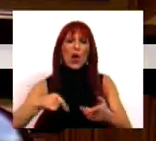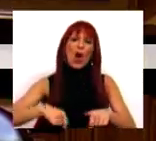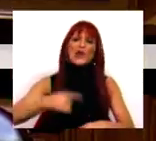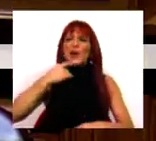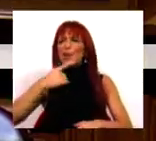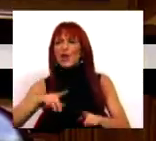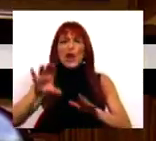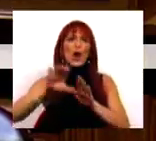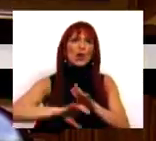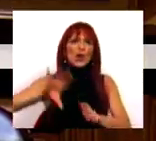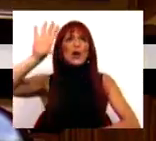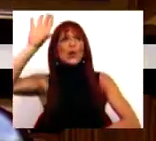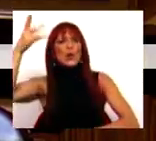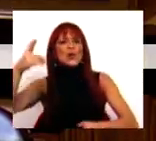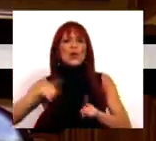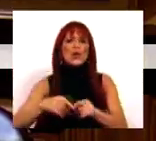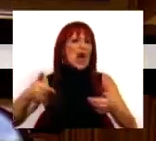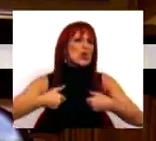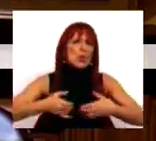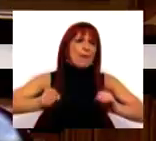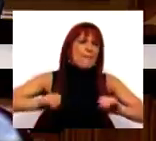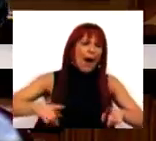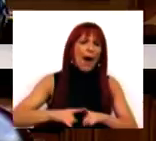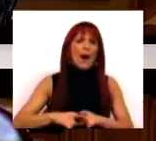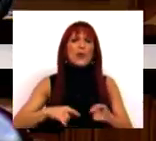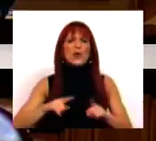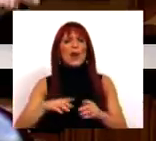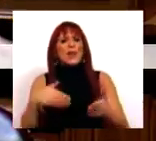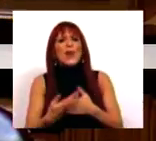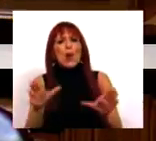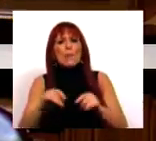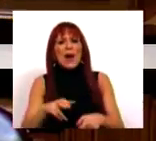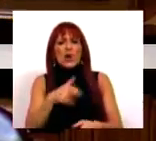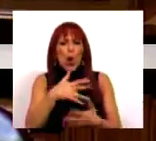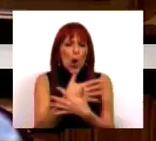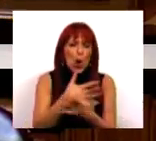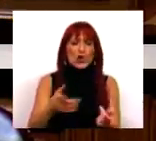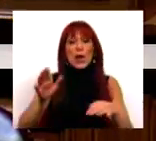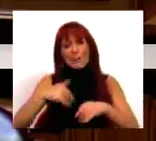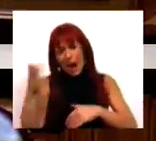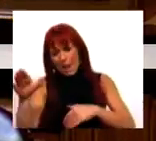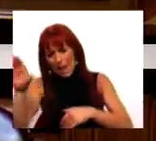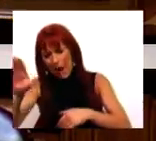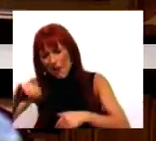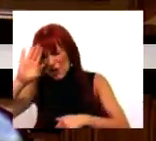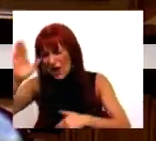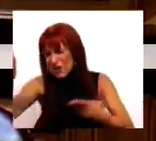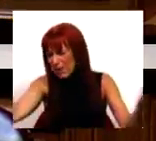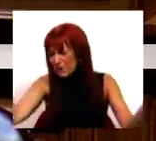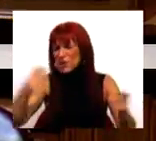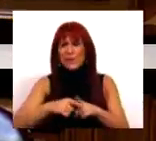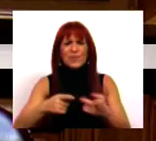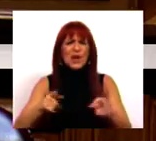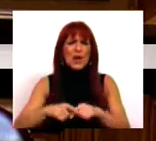a dizer que as condições climatéricas que não ajudaram nada, que propiciaram mais tragédia e por aí fora, nós já sabemos que de hora